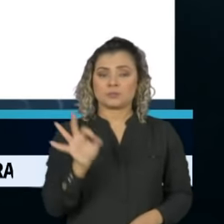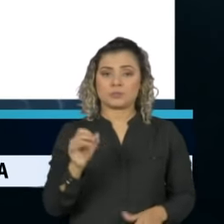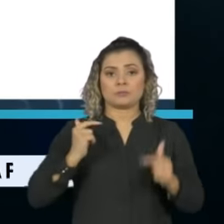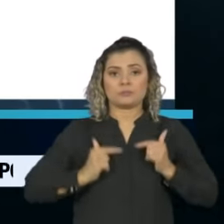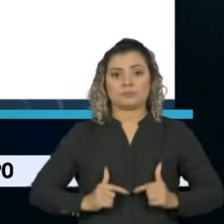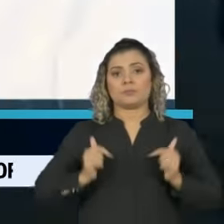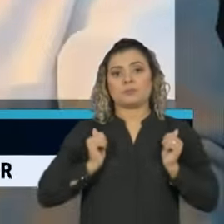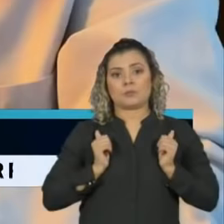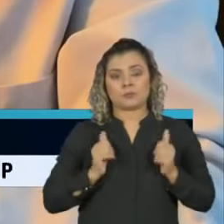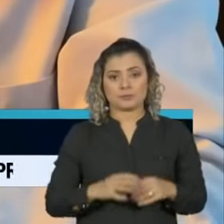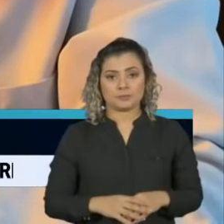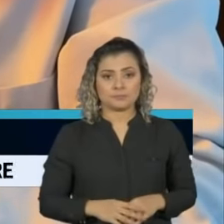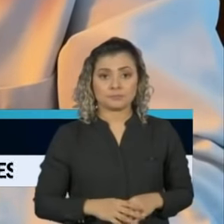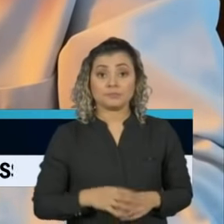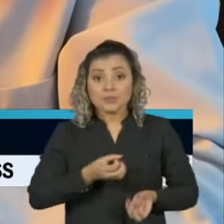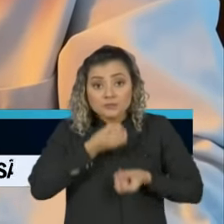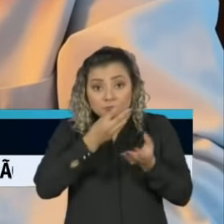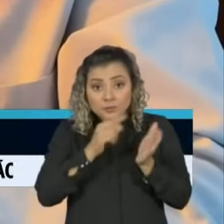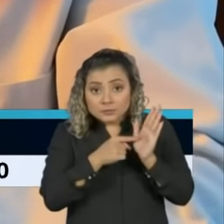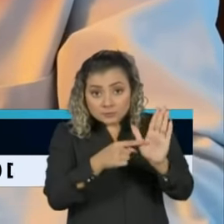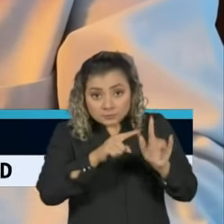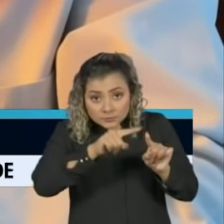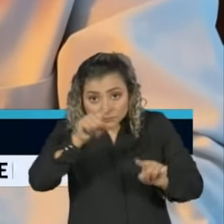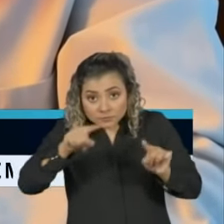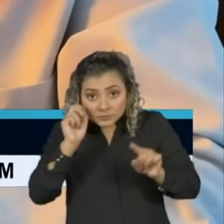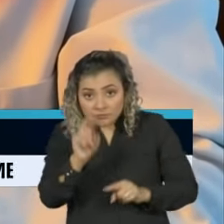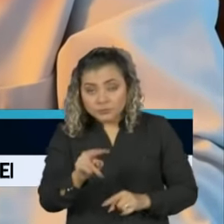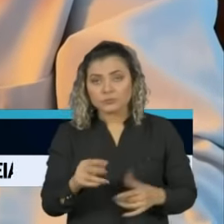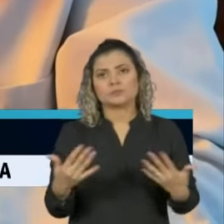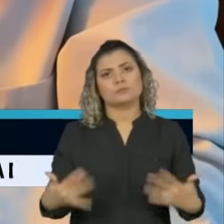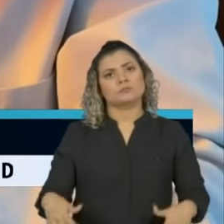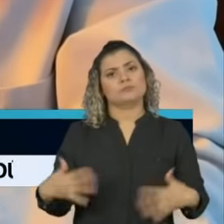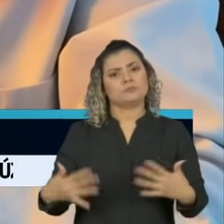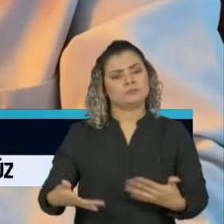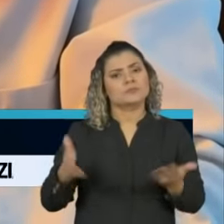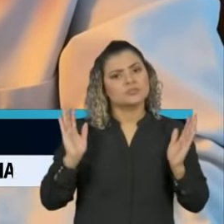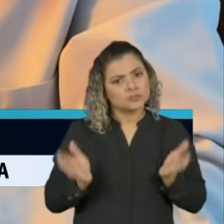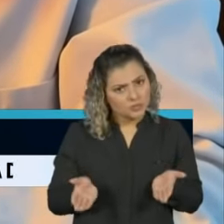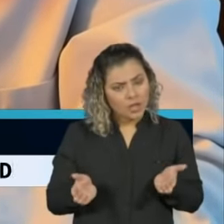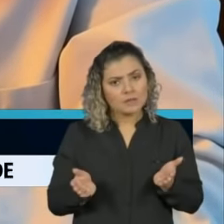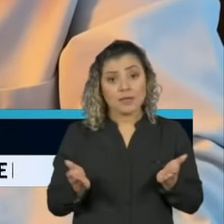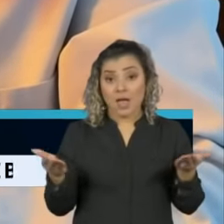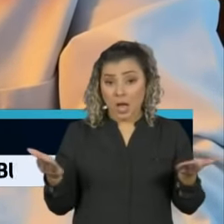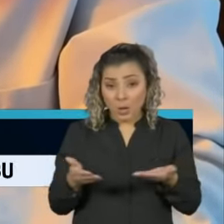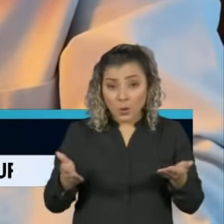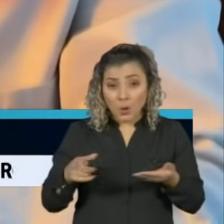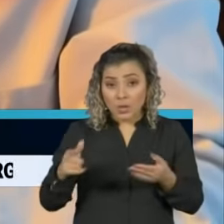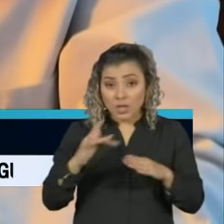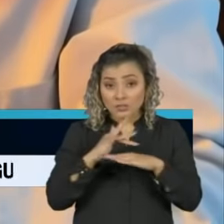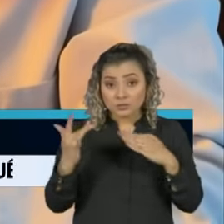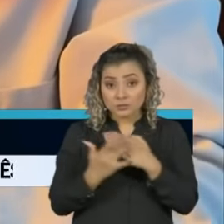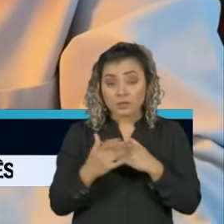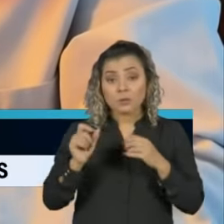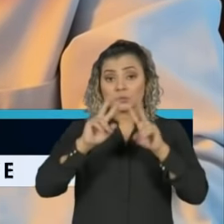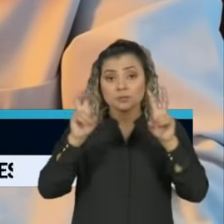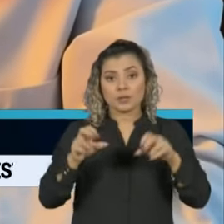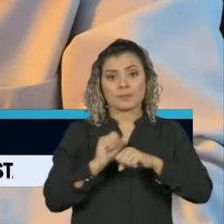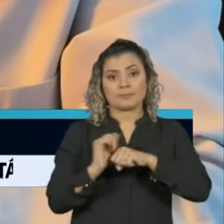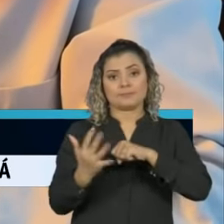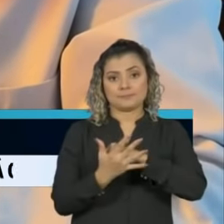14,6% neutras. Os dados mostram com clareza que o ponto de inflexão dele nas redes é o coronavírus,